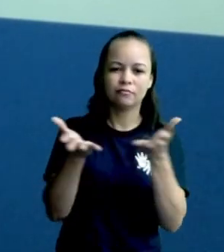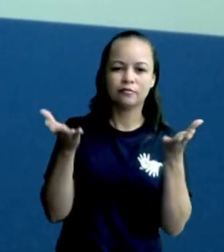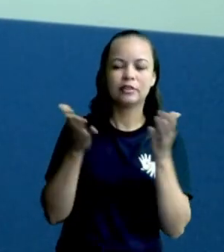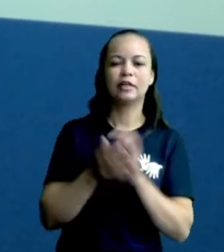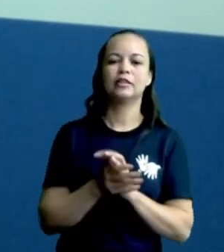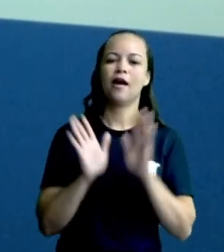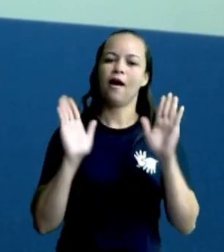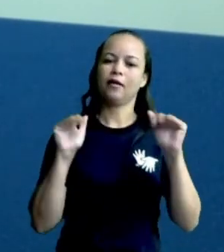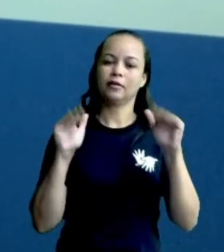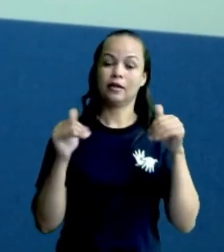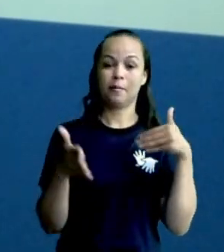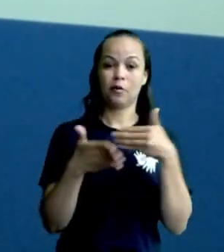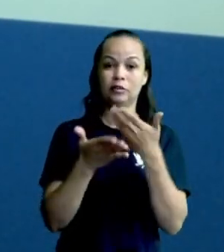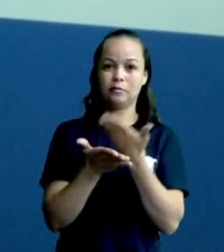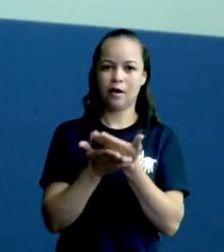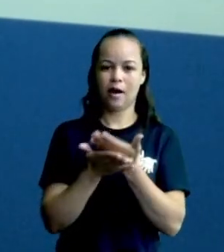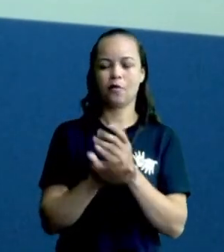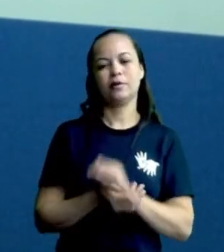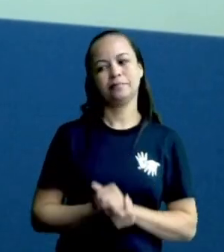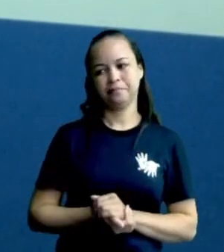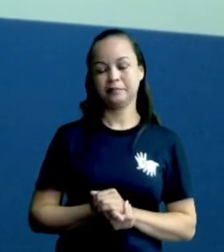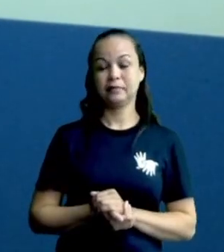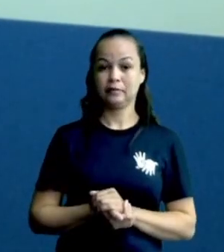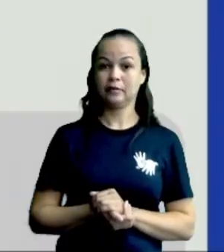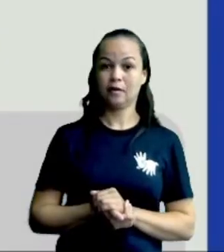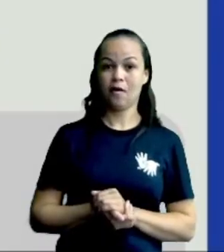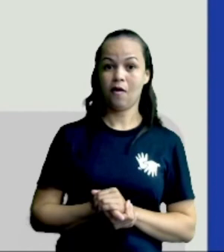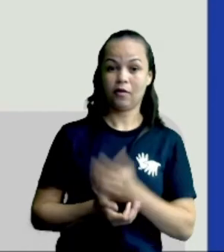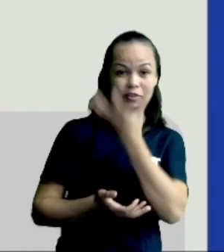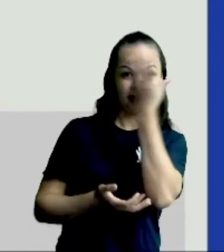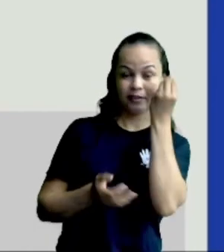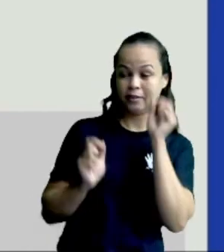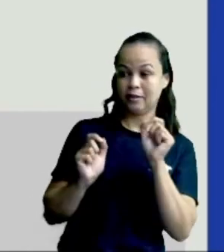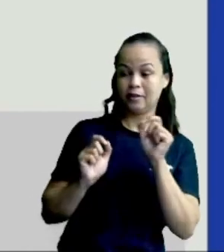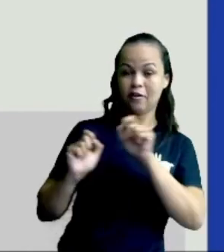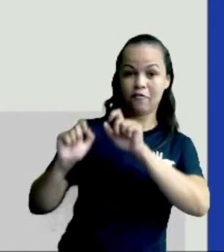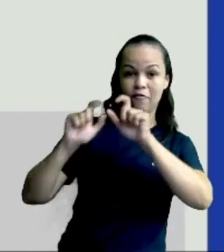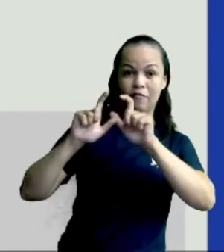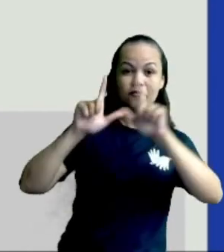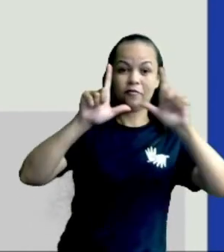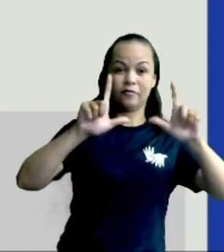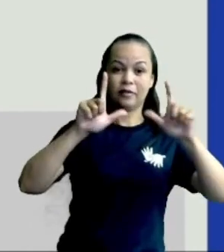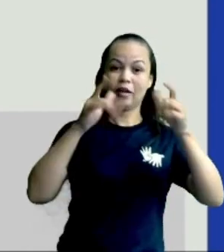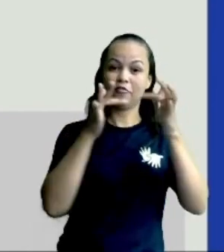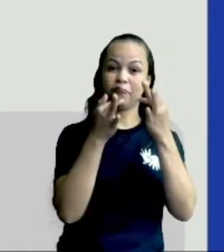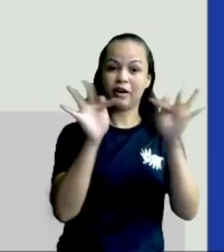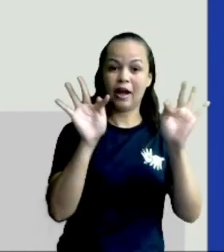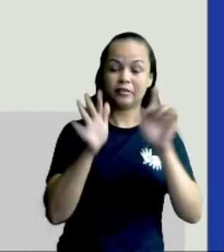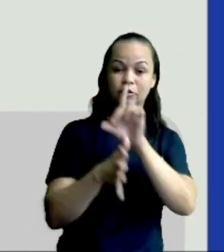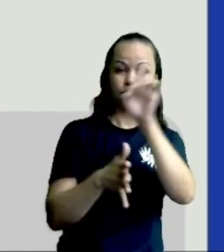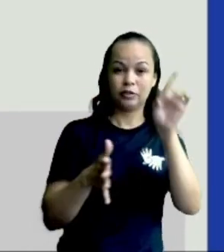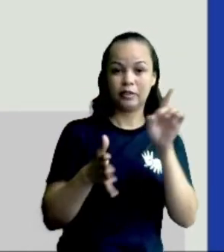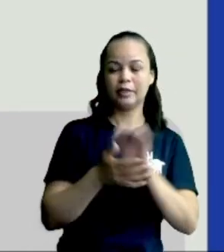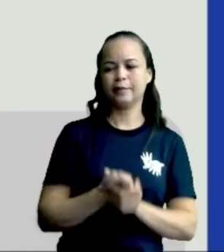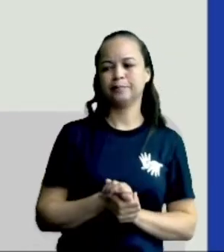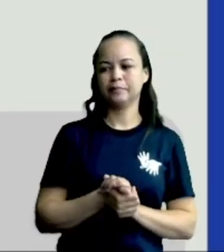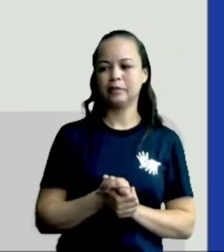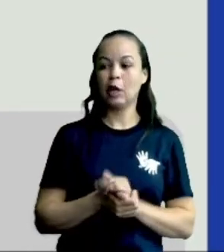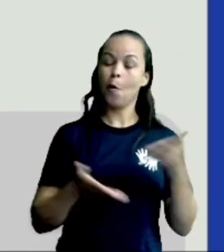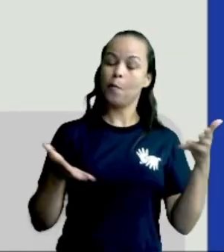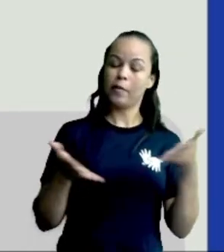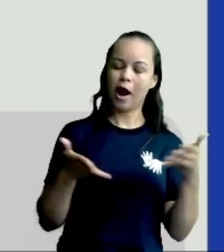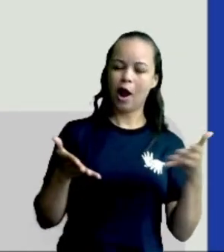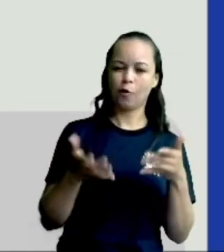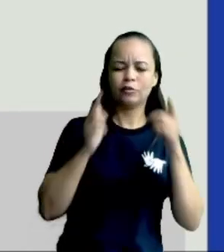certo? Até nossa próxima aula. Oh, esqueci! Nossa frase do dia! Então, para hoje,